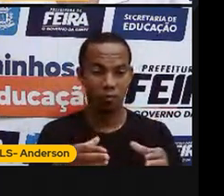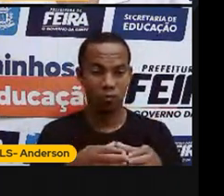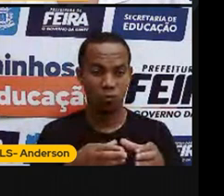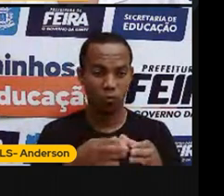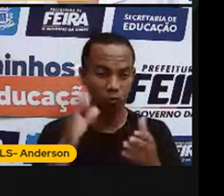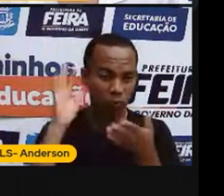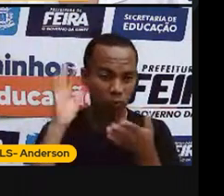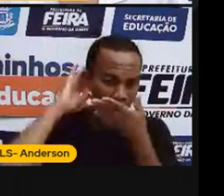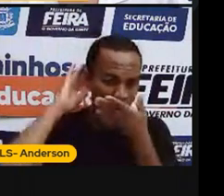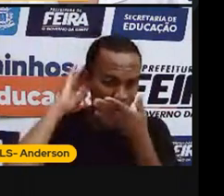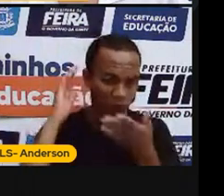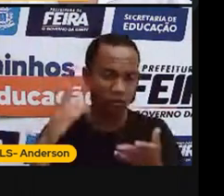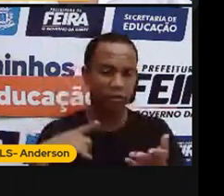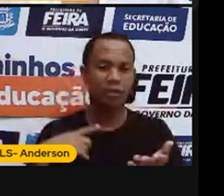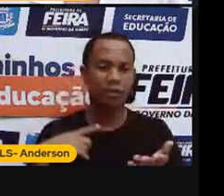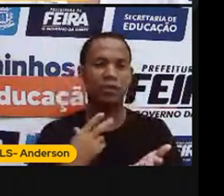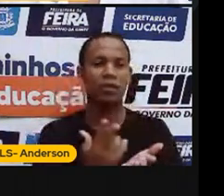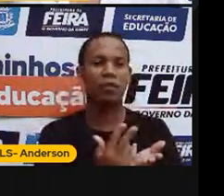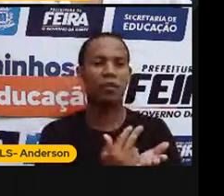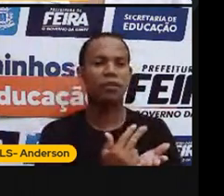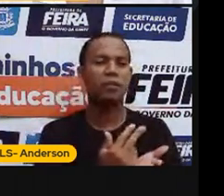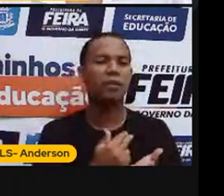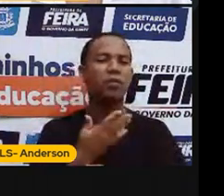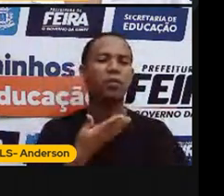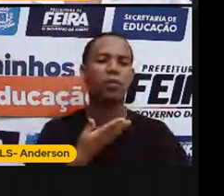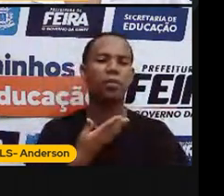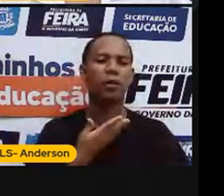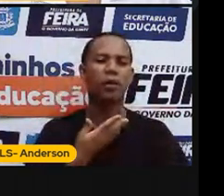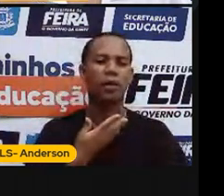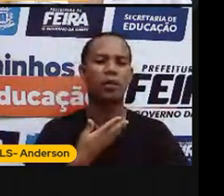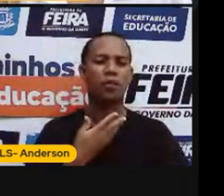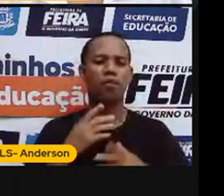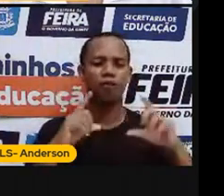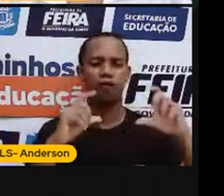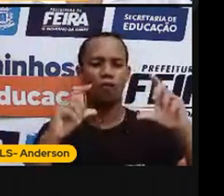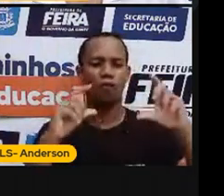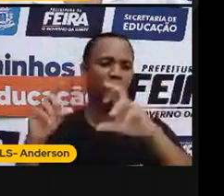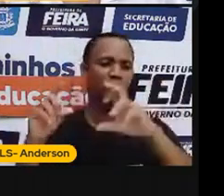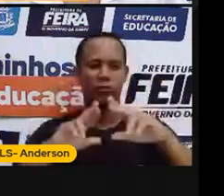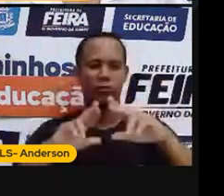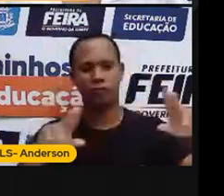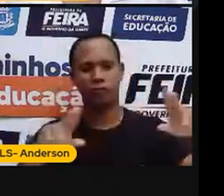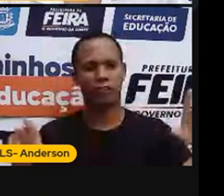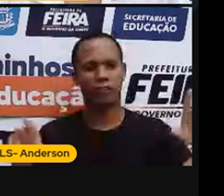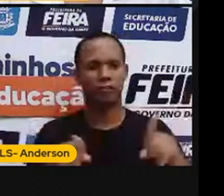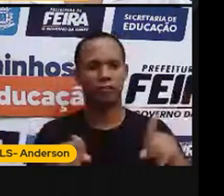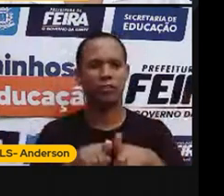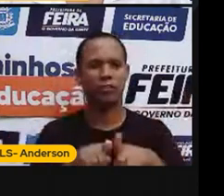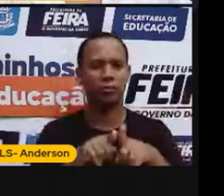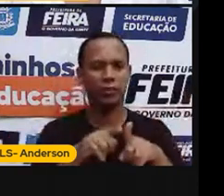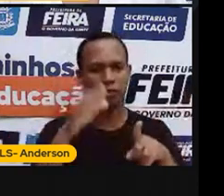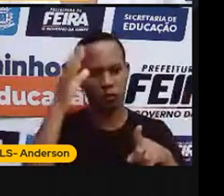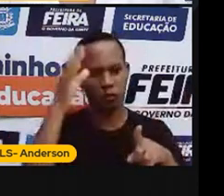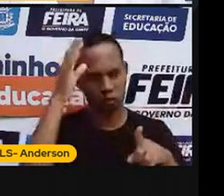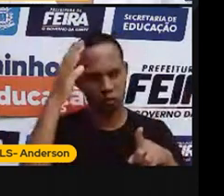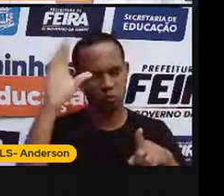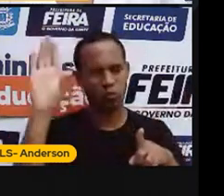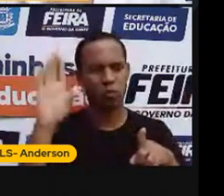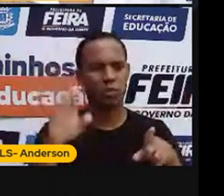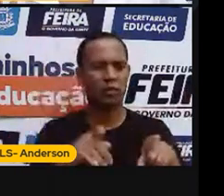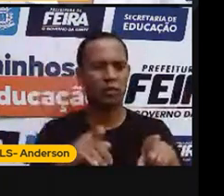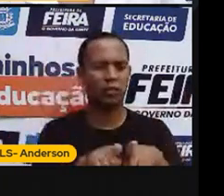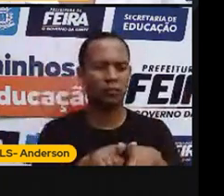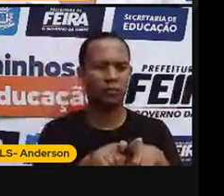corporais características, né? Dessas fotos todas que a Pro passou em várias, eles aparecem com pinturas corporais, que são essas pinturas